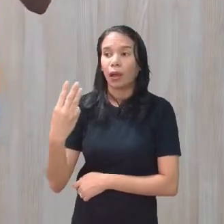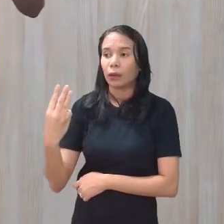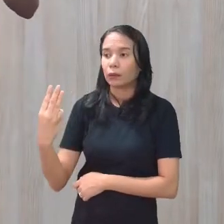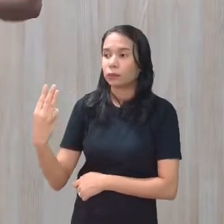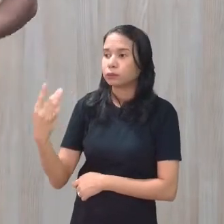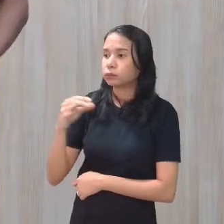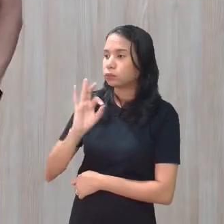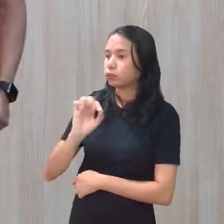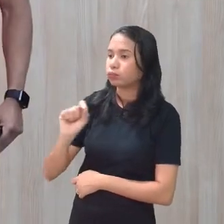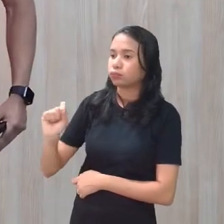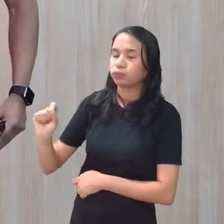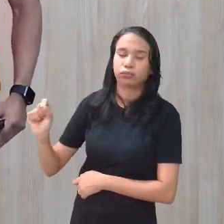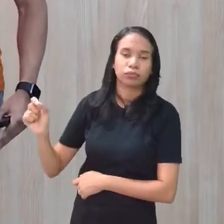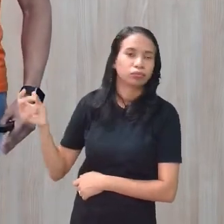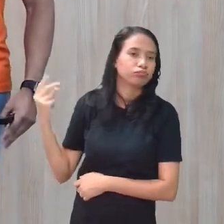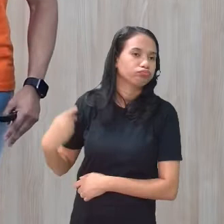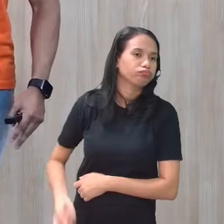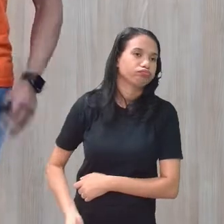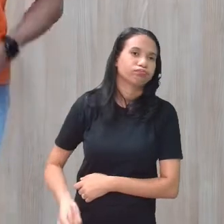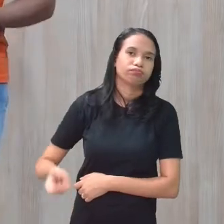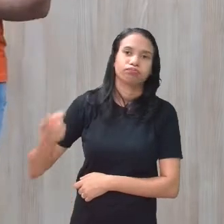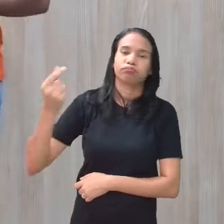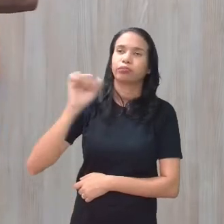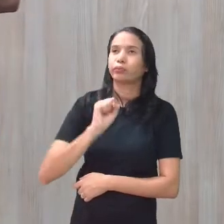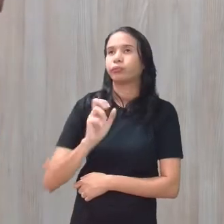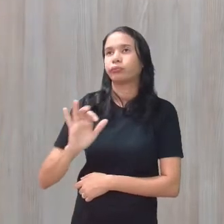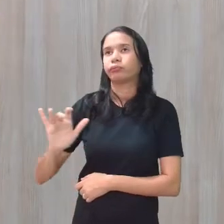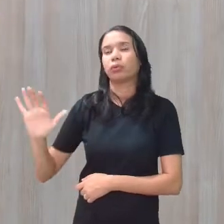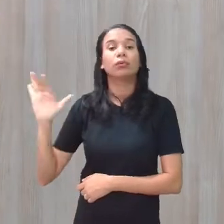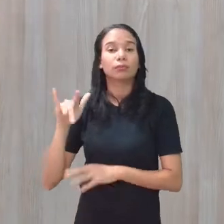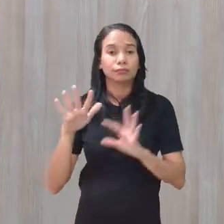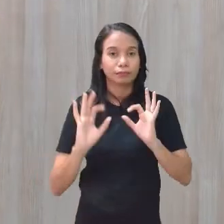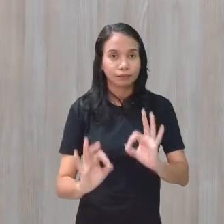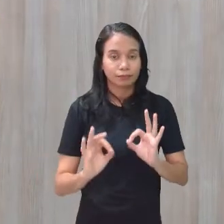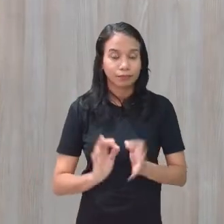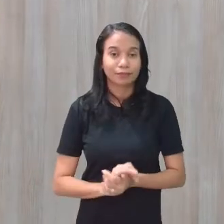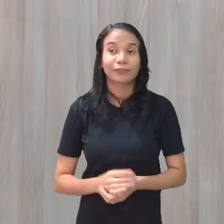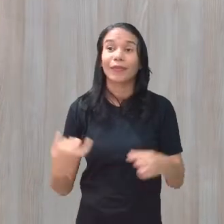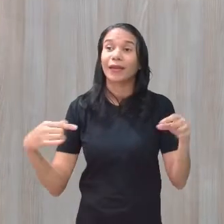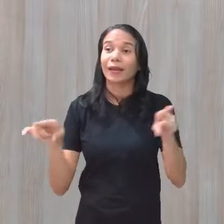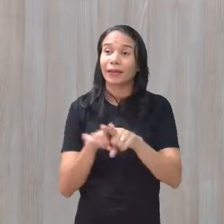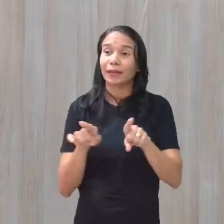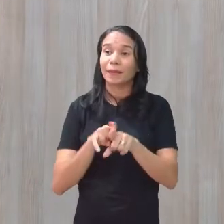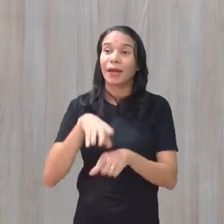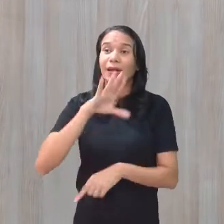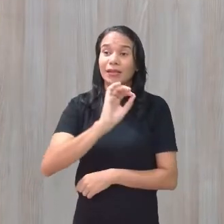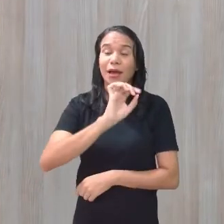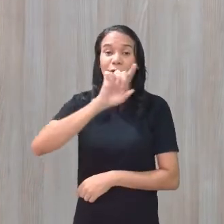dar 0,3333 infinitamente, certo? E